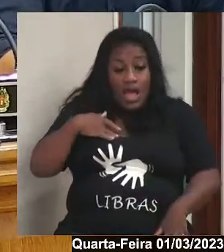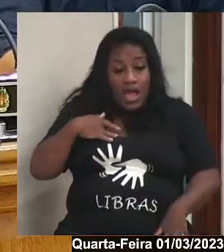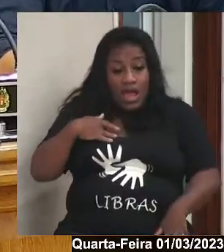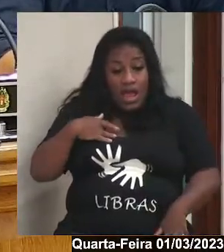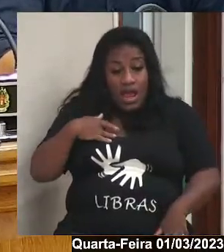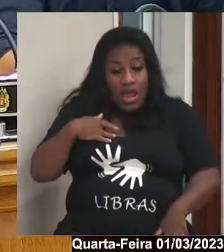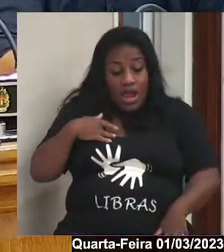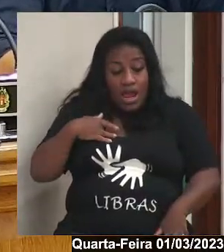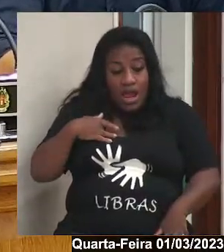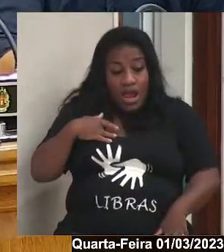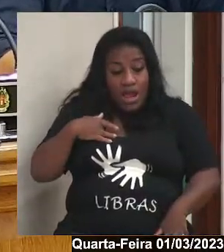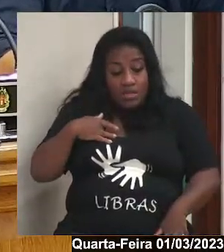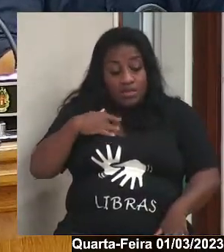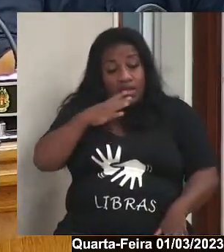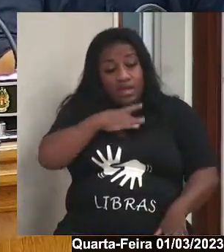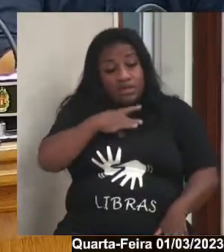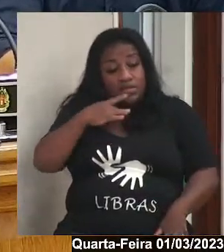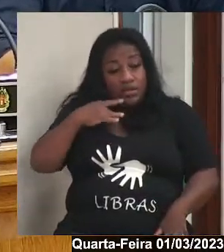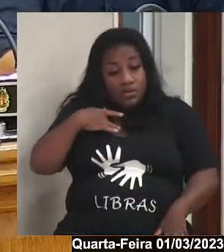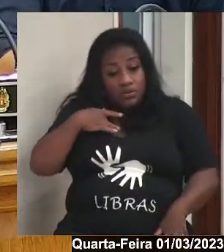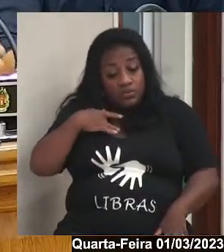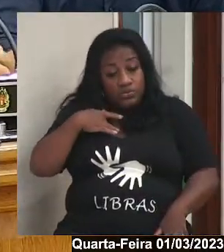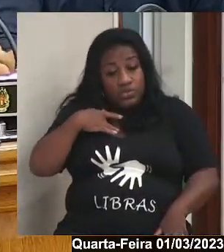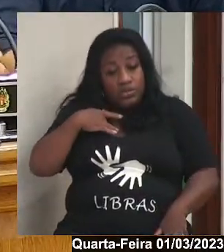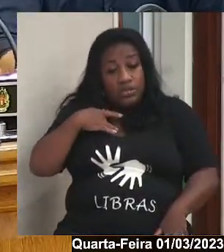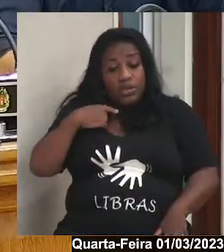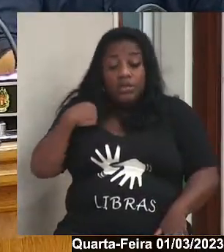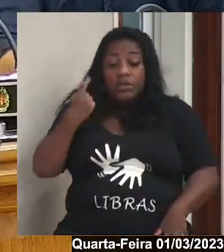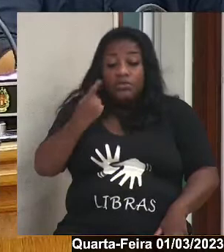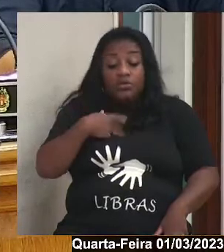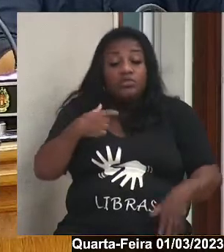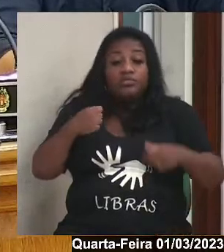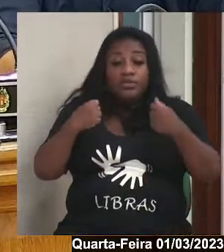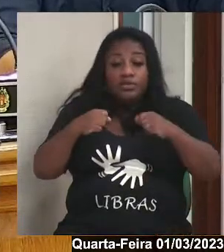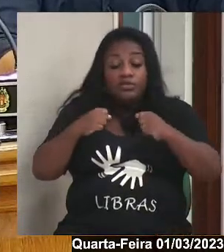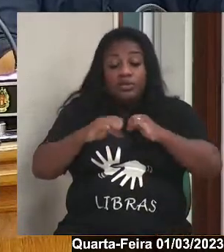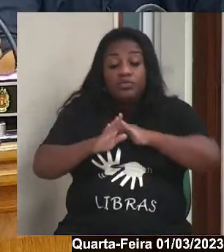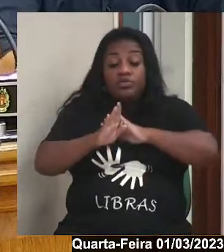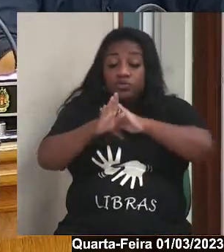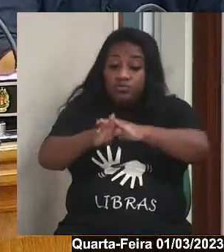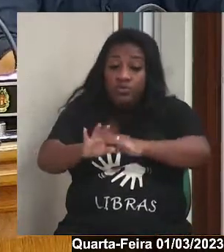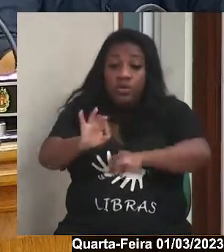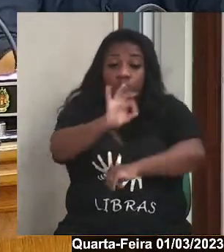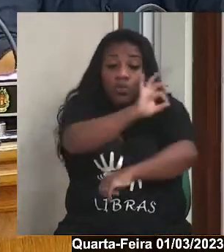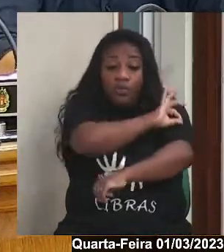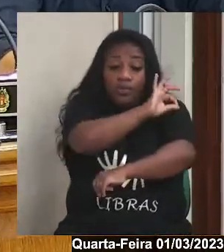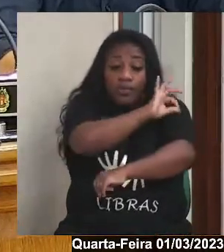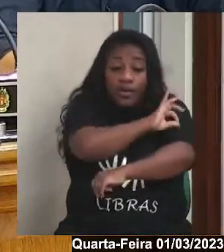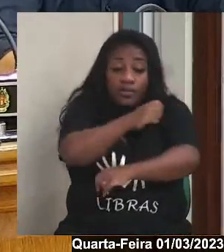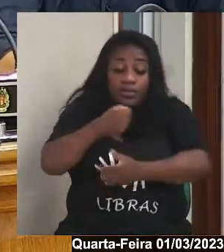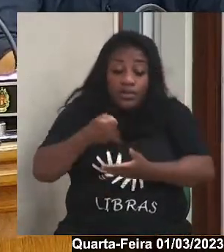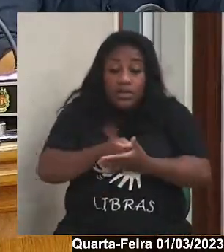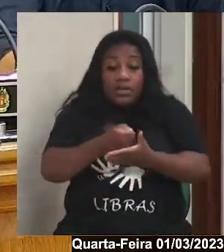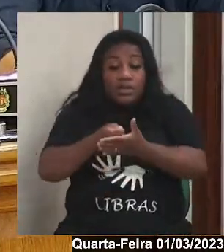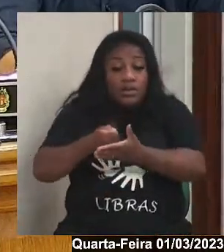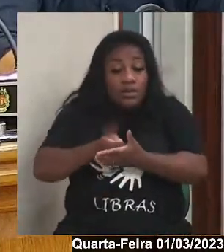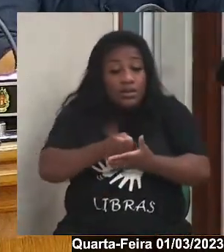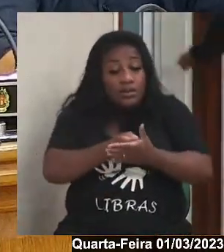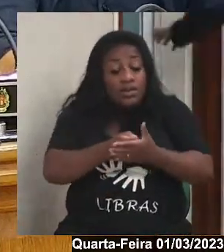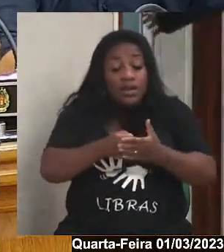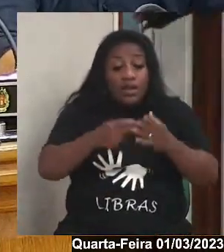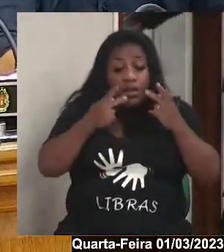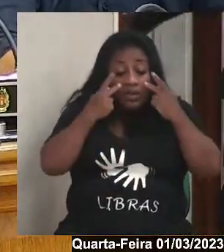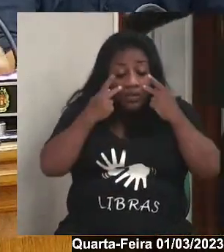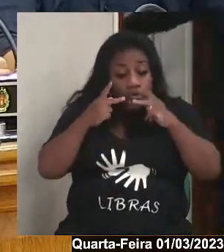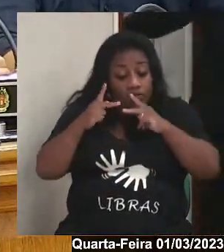saúde, gente, aí a gente tem que cobrar, ajudar o prefeito a cobrar. É ter que ser uma crítica construtiva, tem que cobrar. Eu estou andando para o